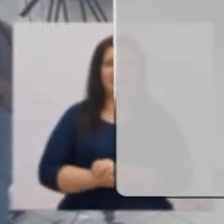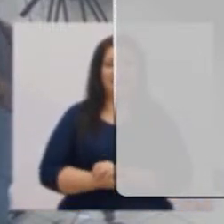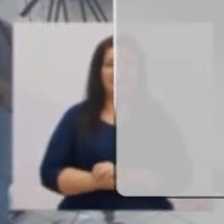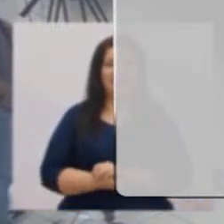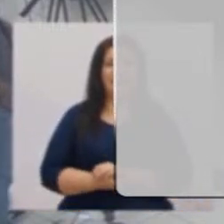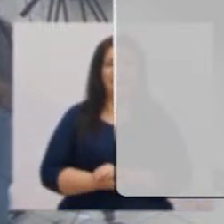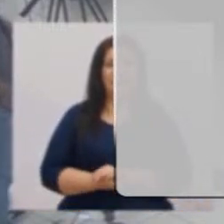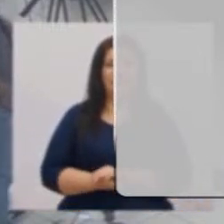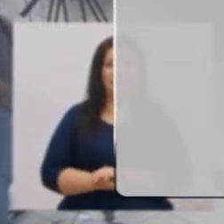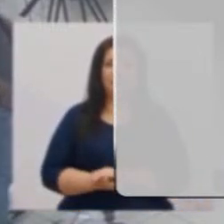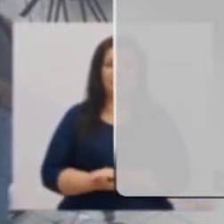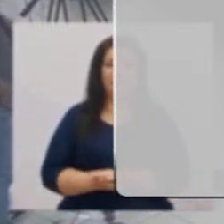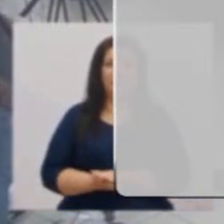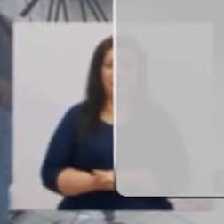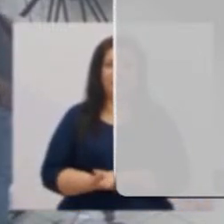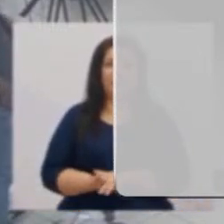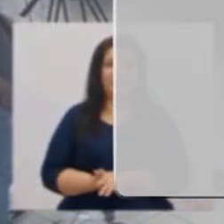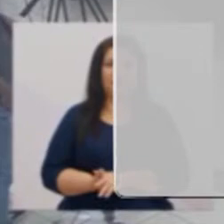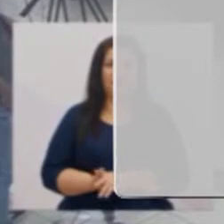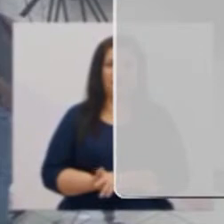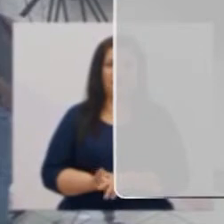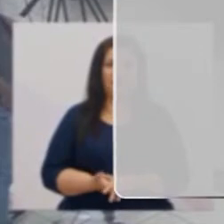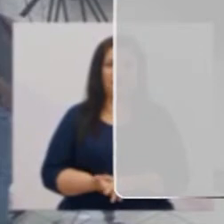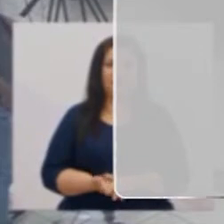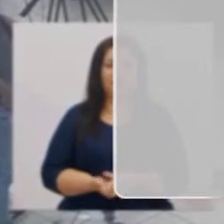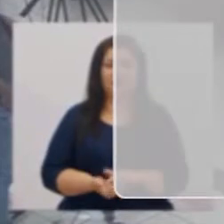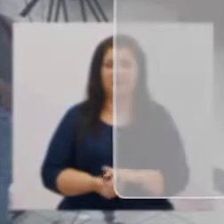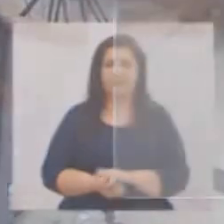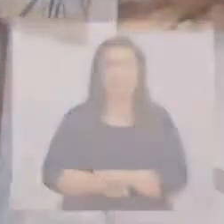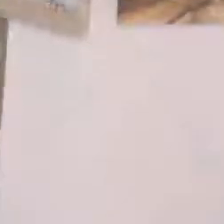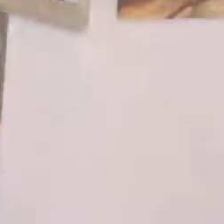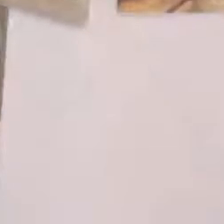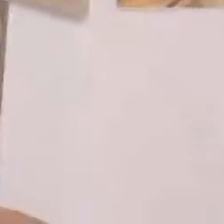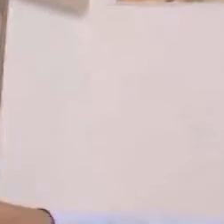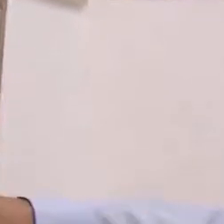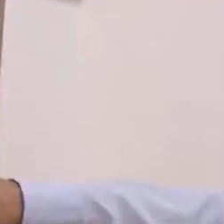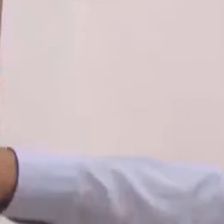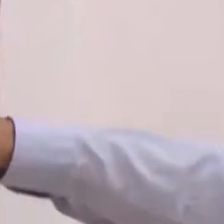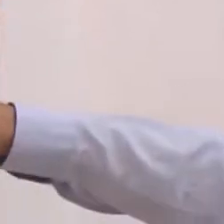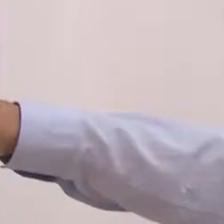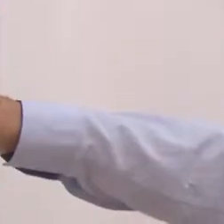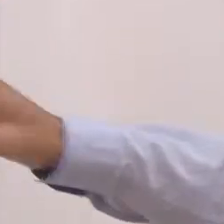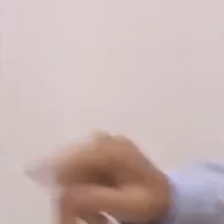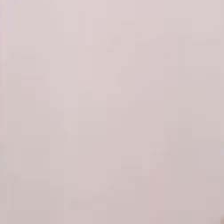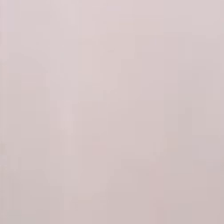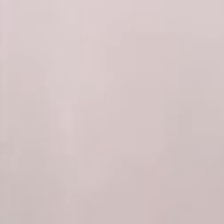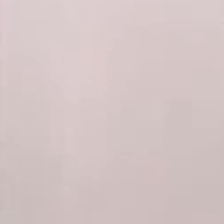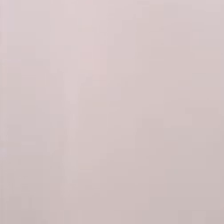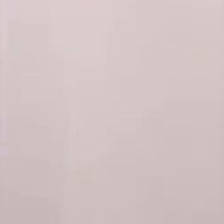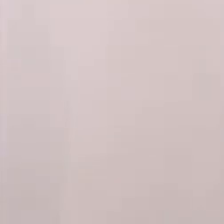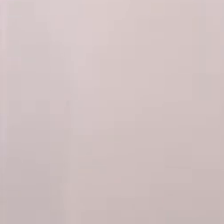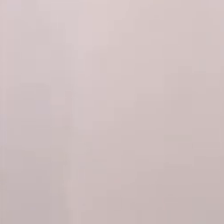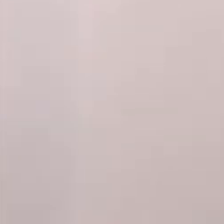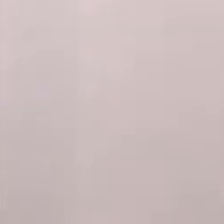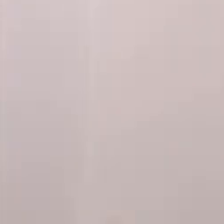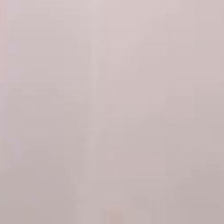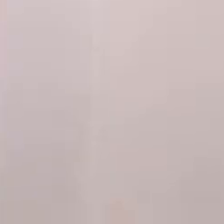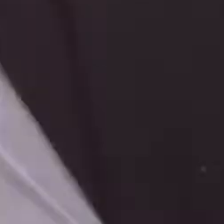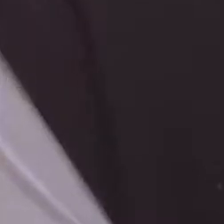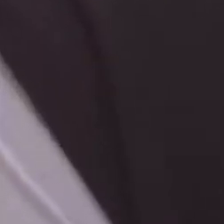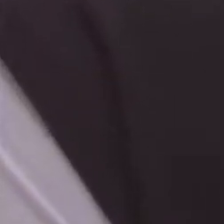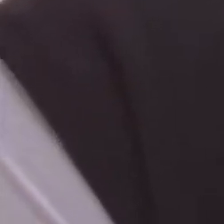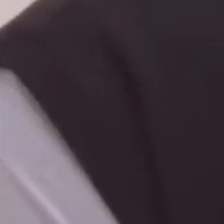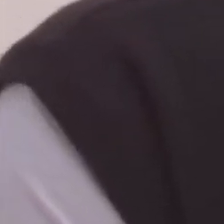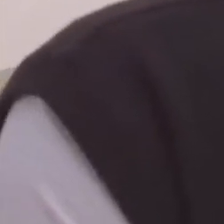O restante pode ser as demais pastas da administração. O vereador Valmir do Parque Meia Lua já usou